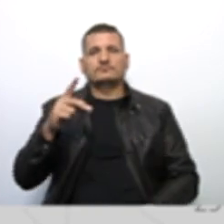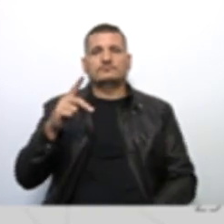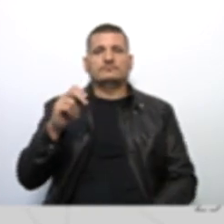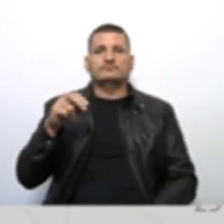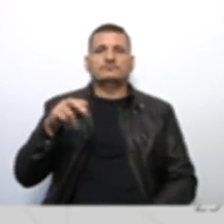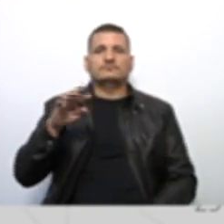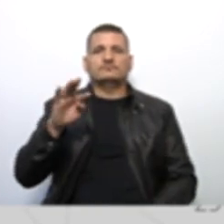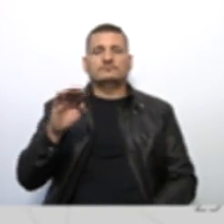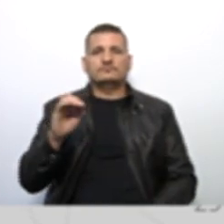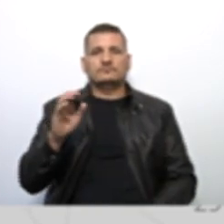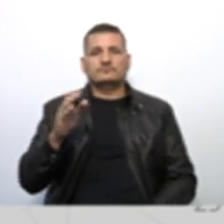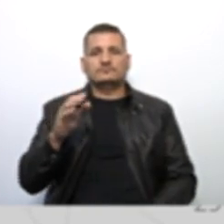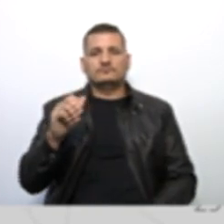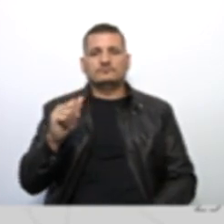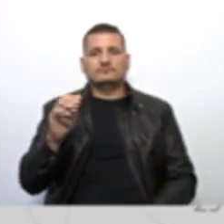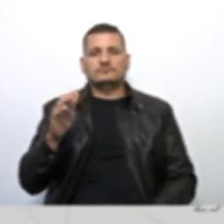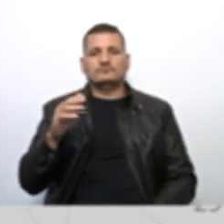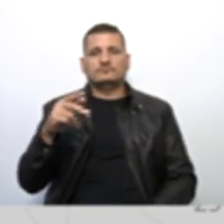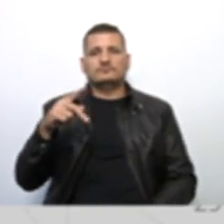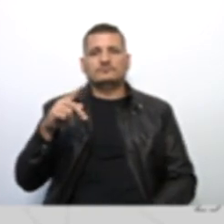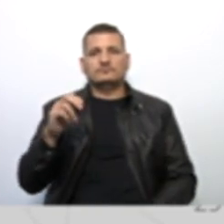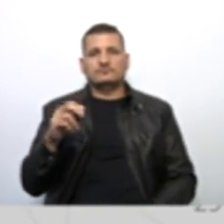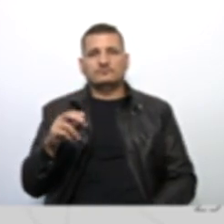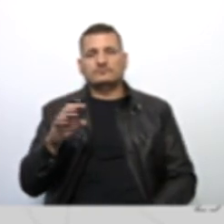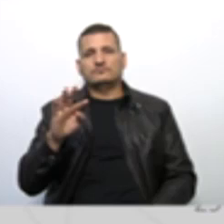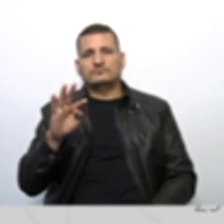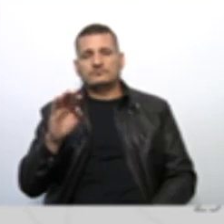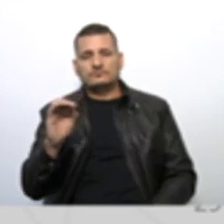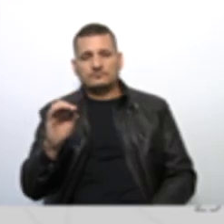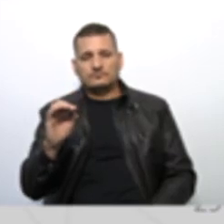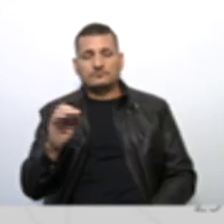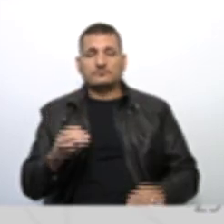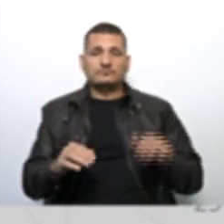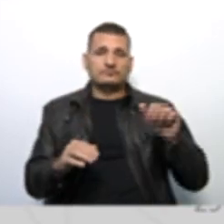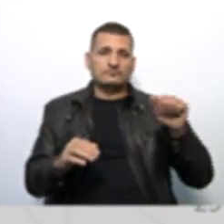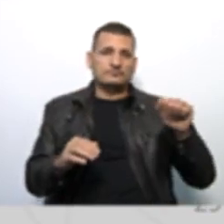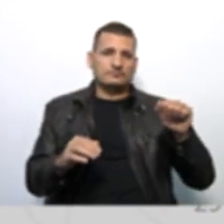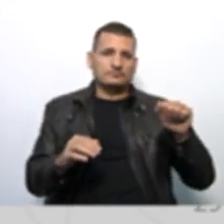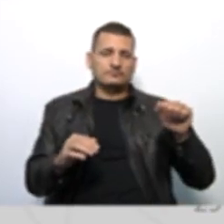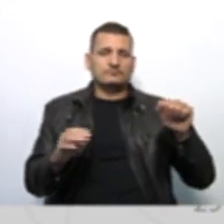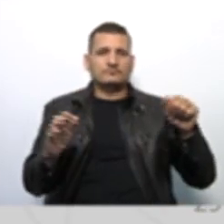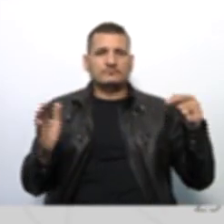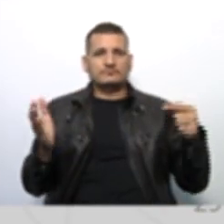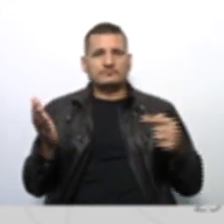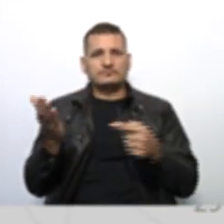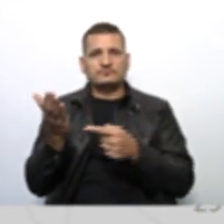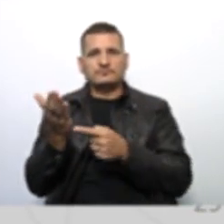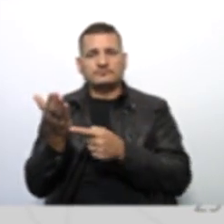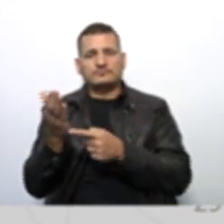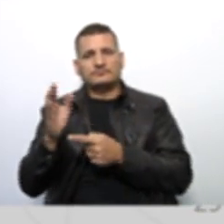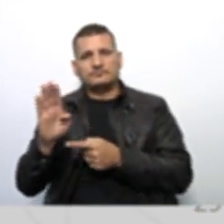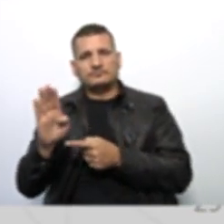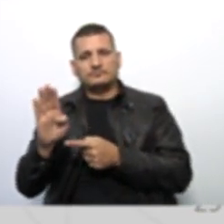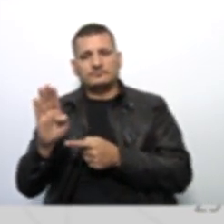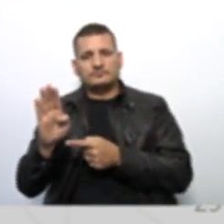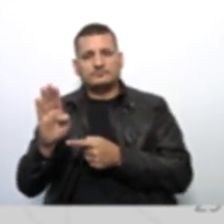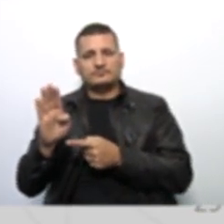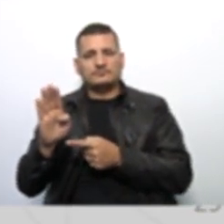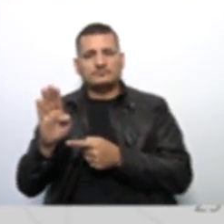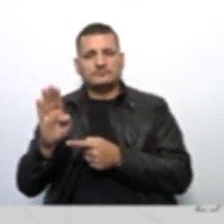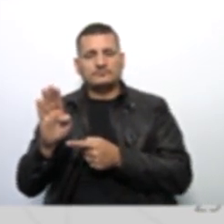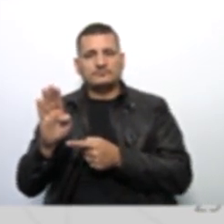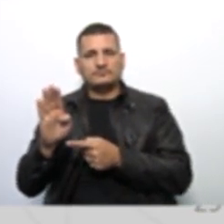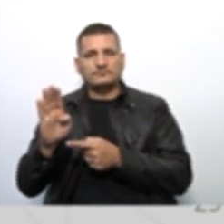ligação ponto a ponto, porque eu estou indo do ponto A diretamente ao ponto B